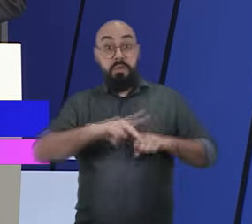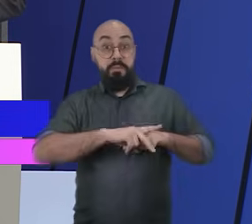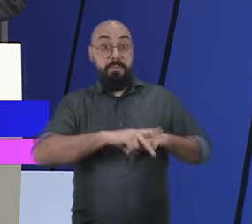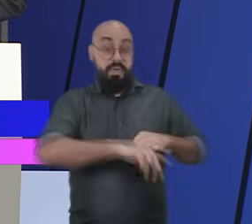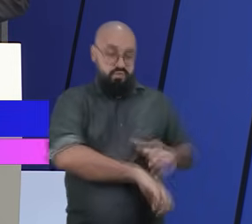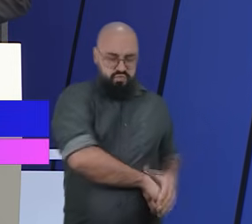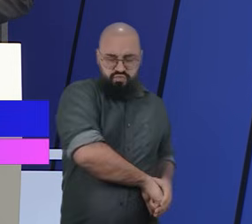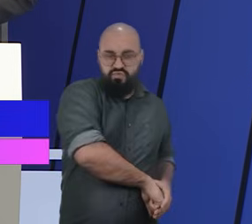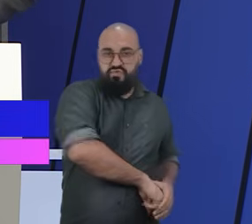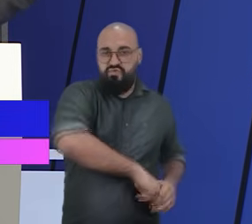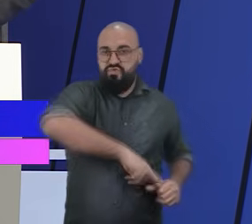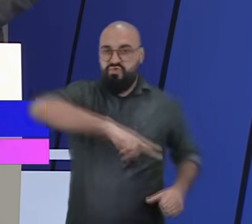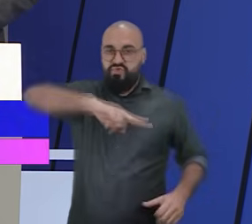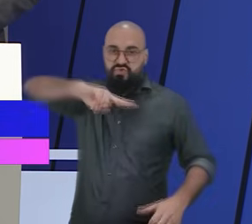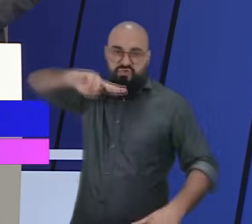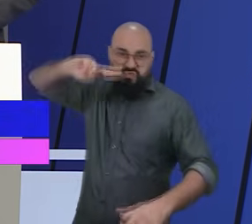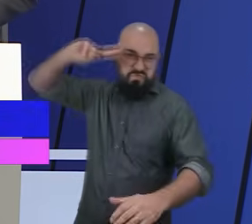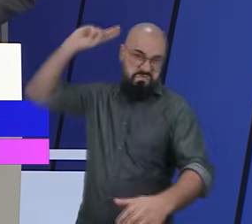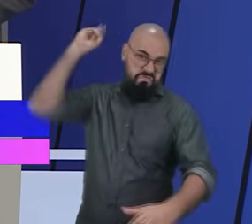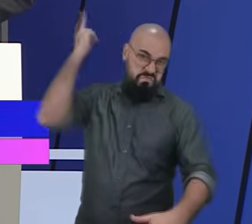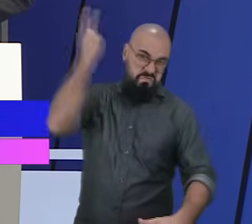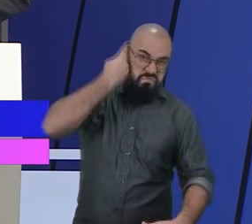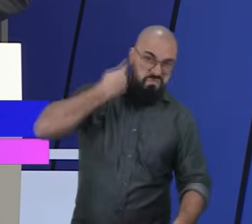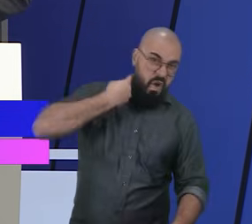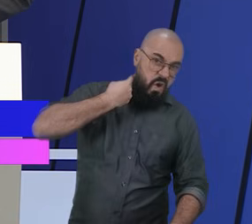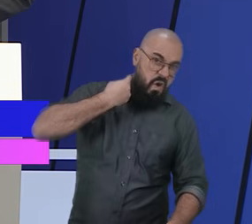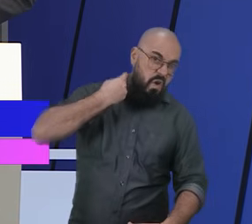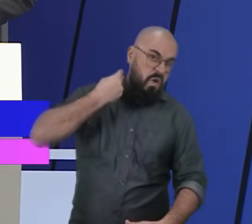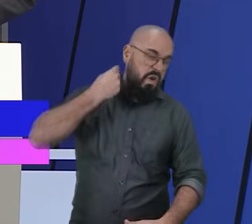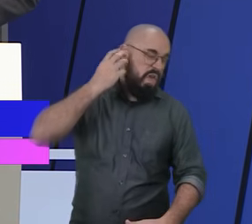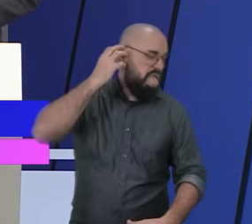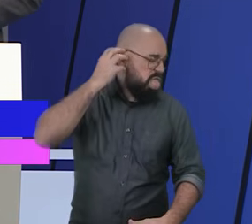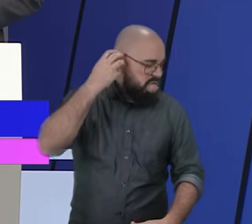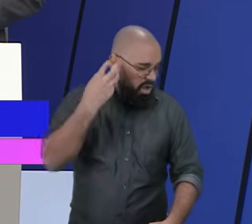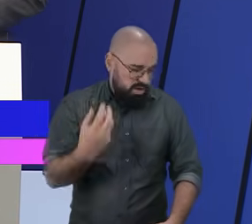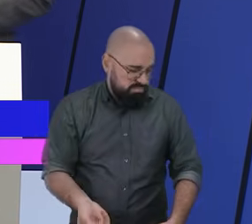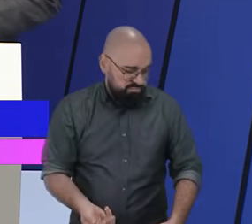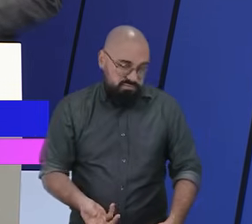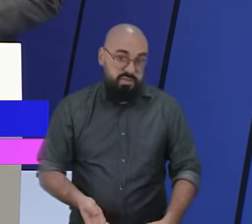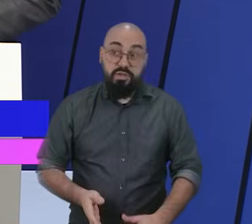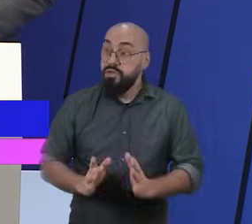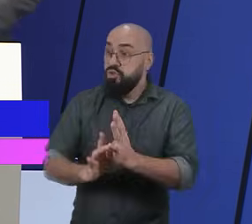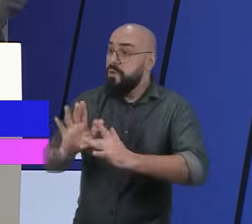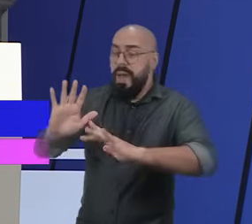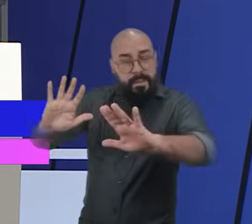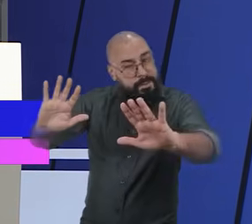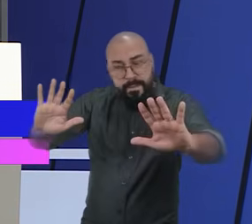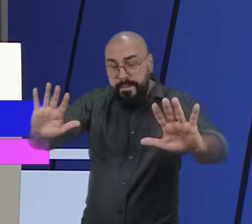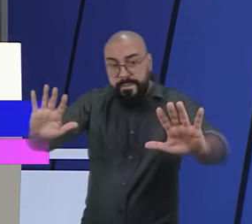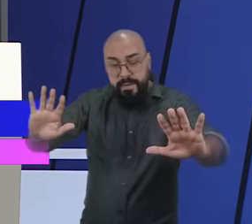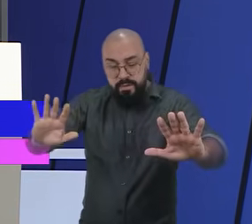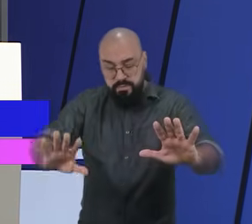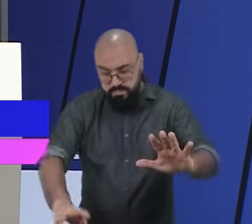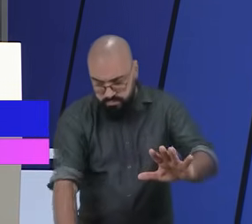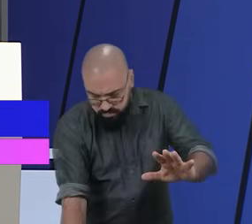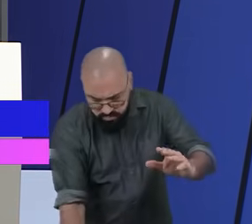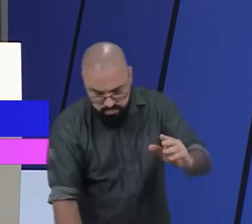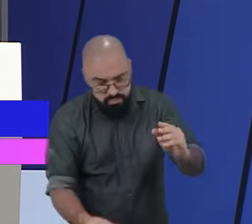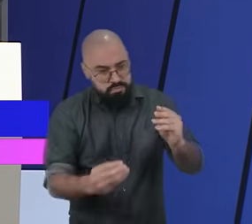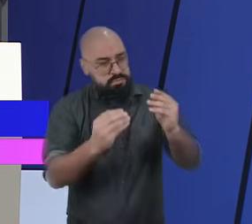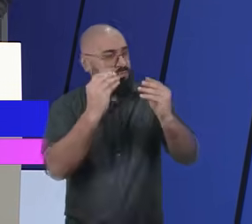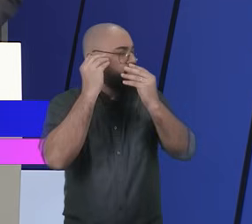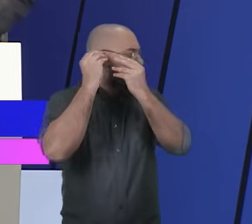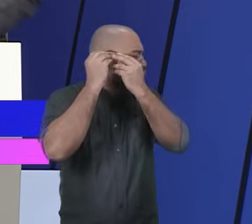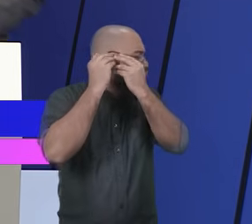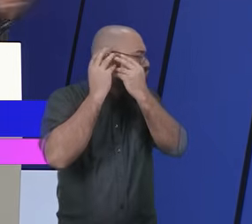a sua espada, bateu naquele soldado e arrancou a orelha? Naquele momento Jesus pega a orelha e coloca de volta no